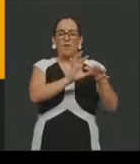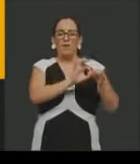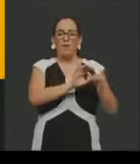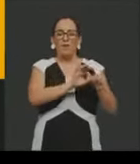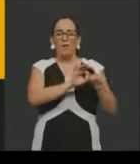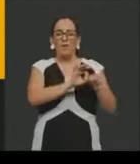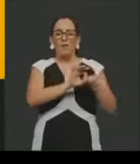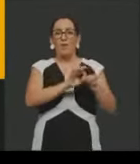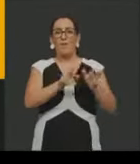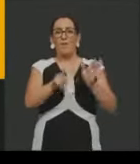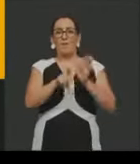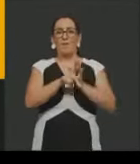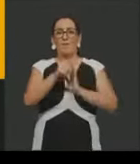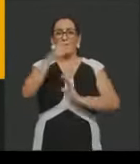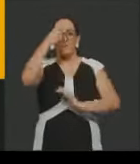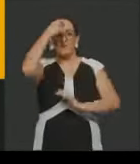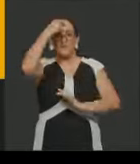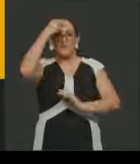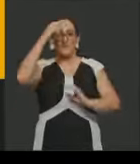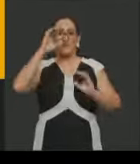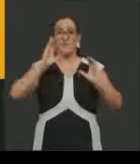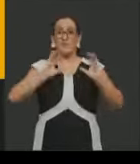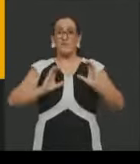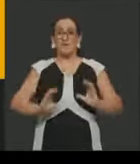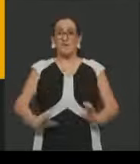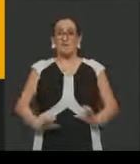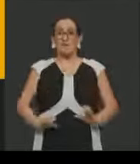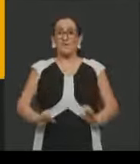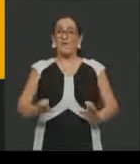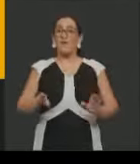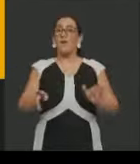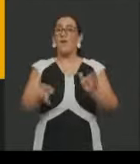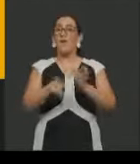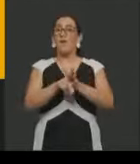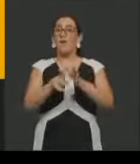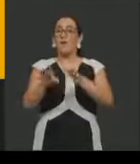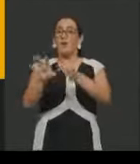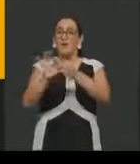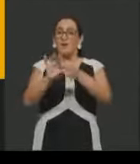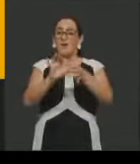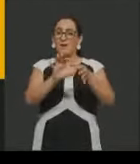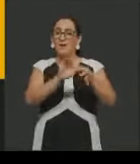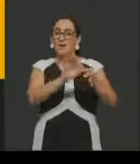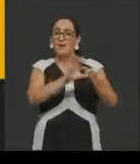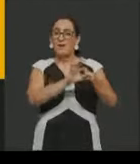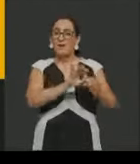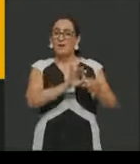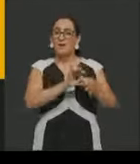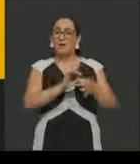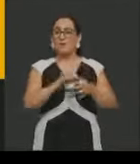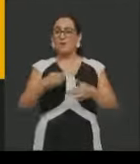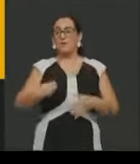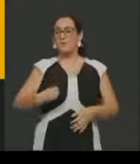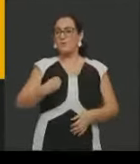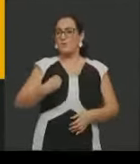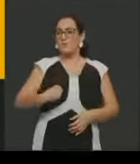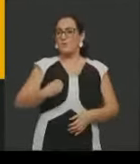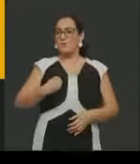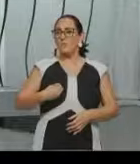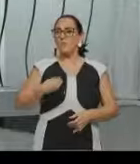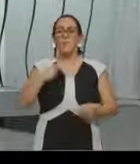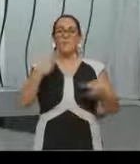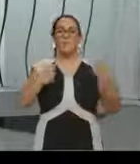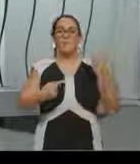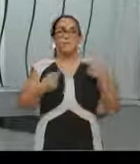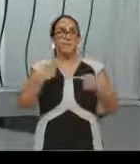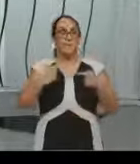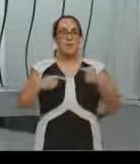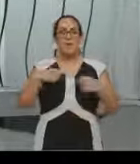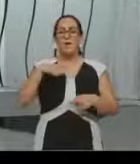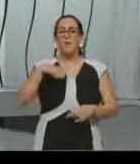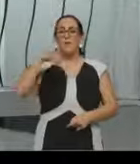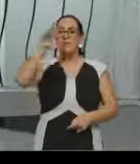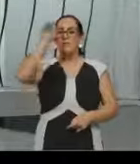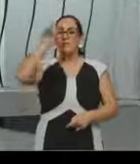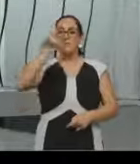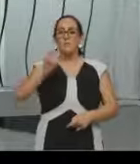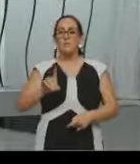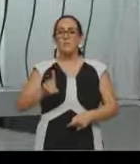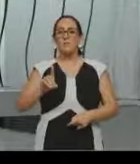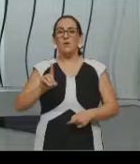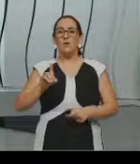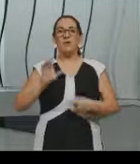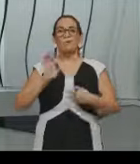de participar das decisões políticas, de estar atuante, de ter o direito de se